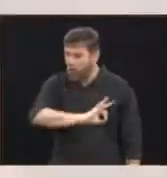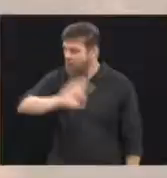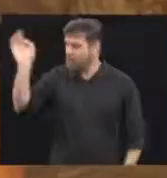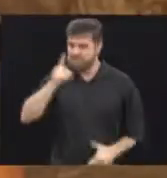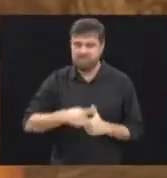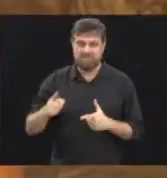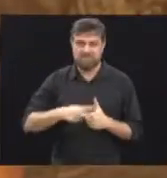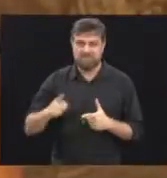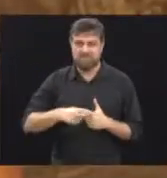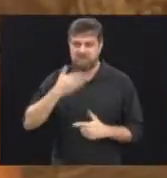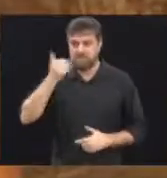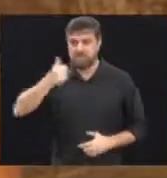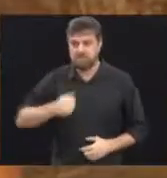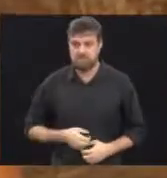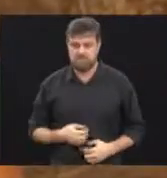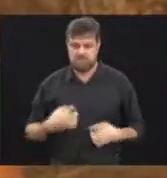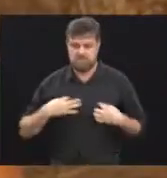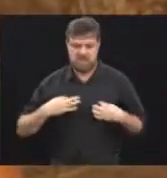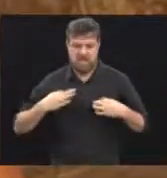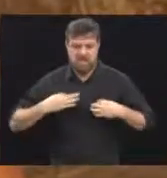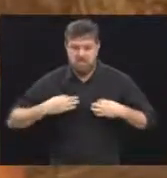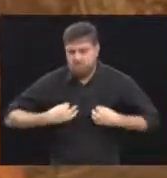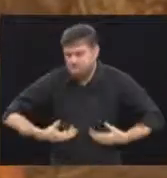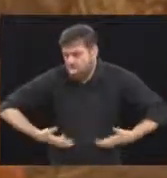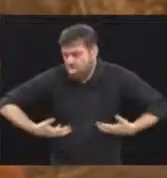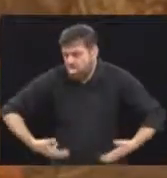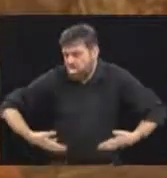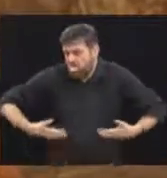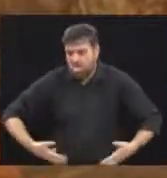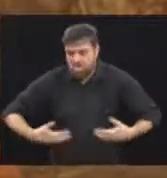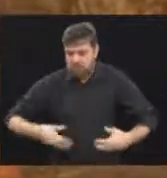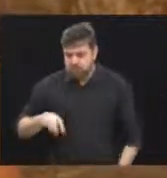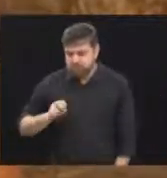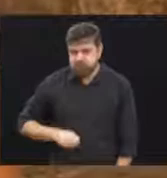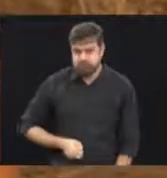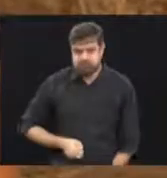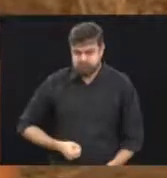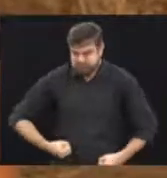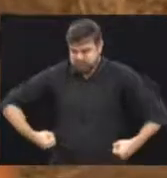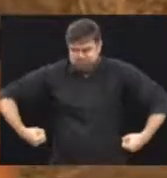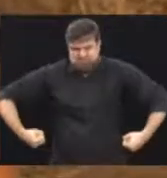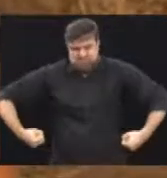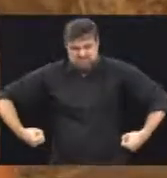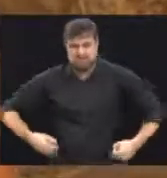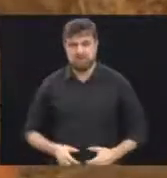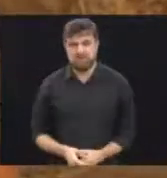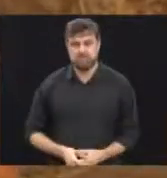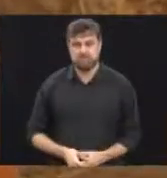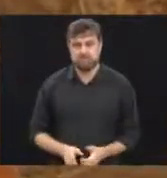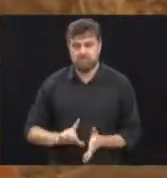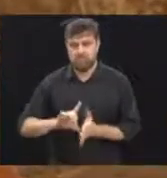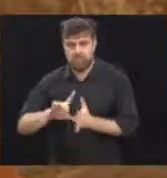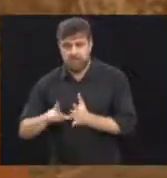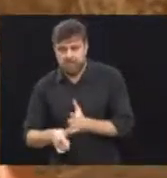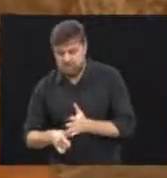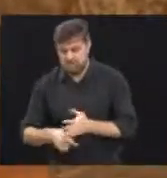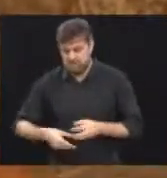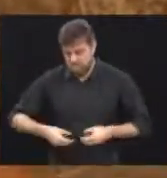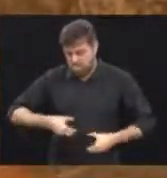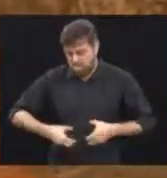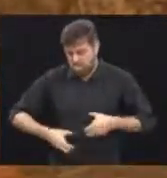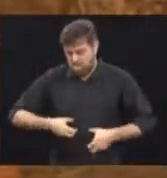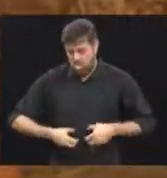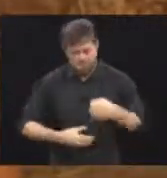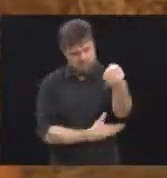problemas. Só usava roupa larga, tal, comprava tudo maior. E aí, por conta do excesso, né,